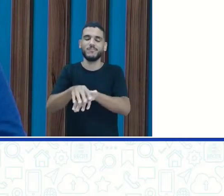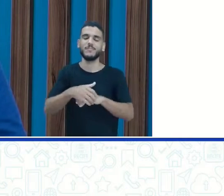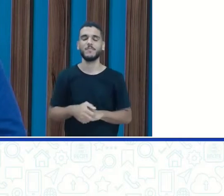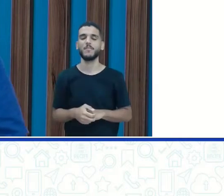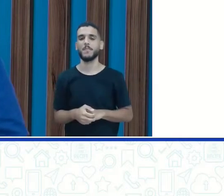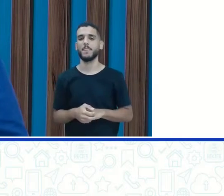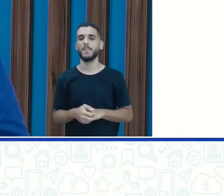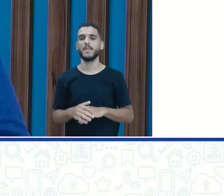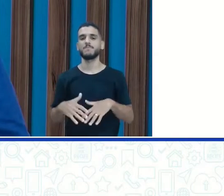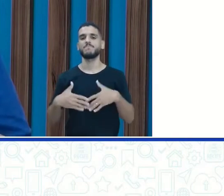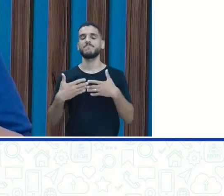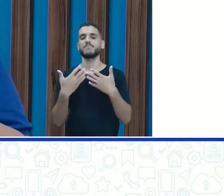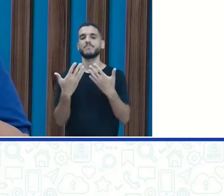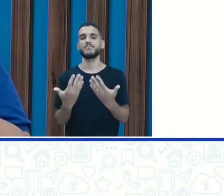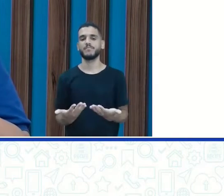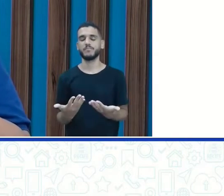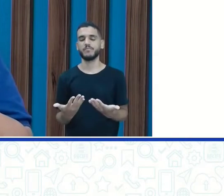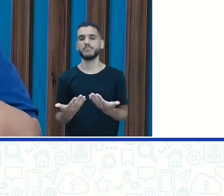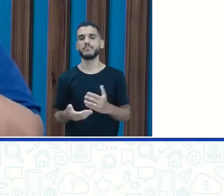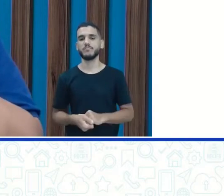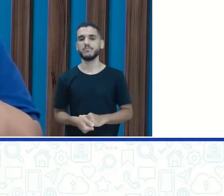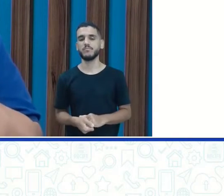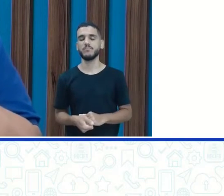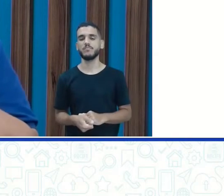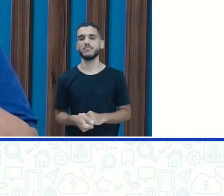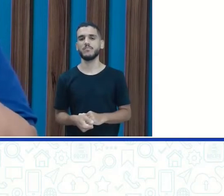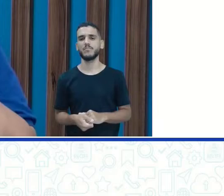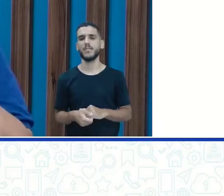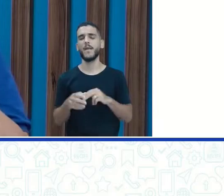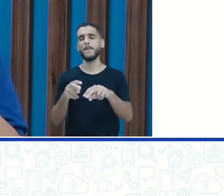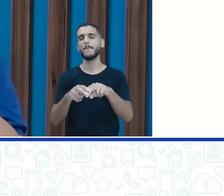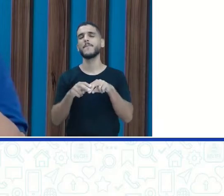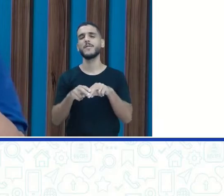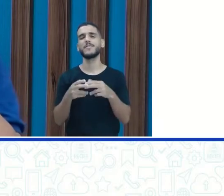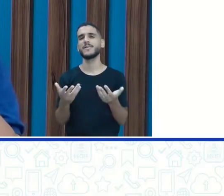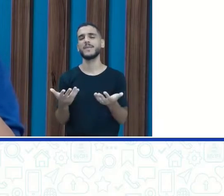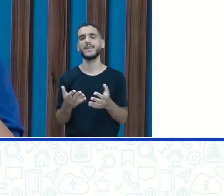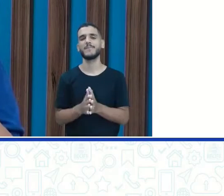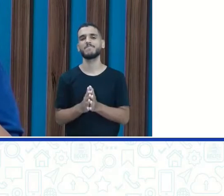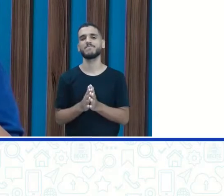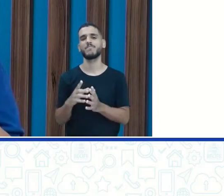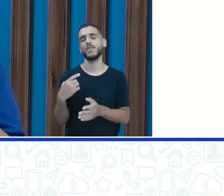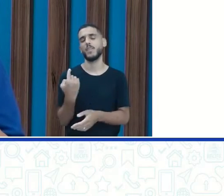ok? Então, por que que a gente tem